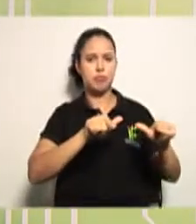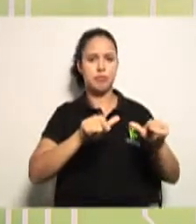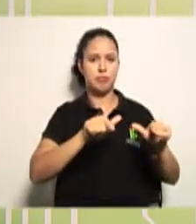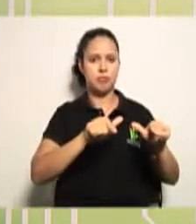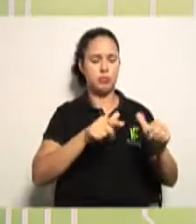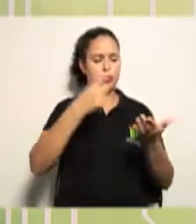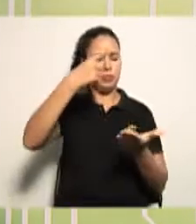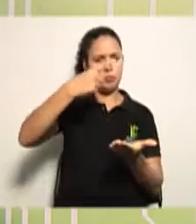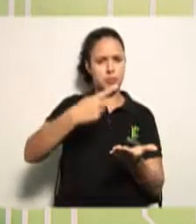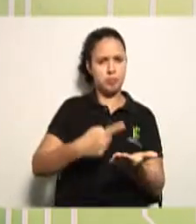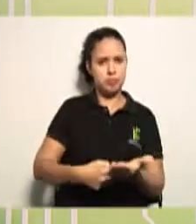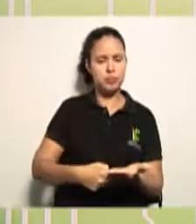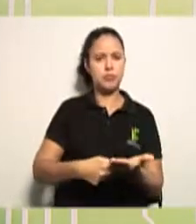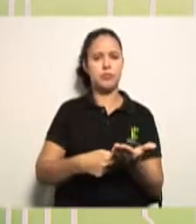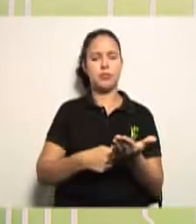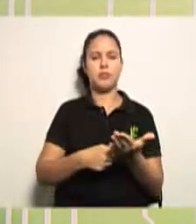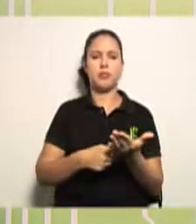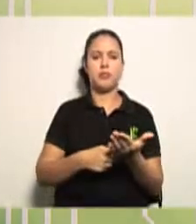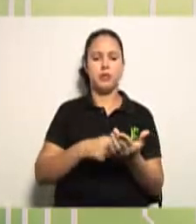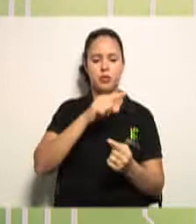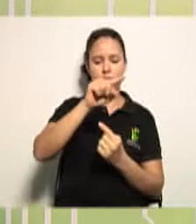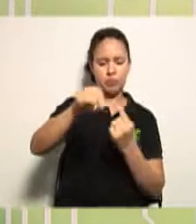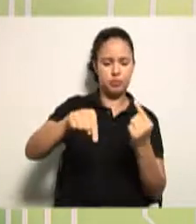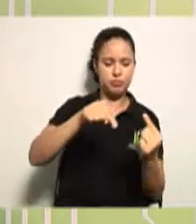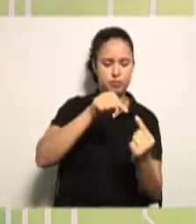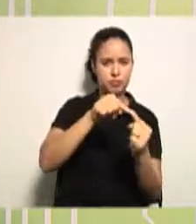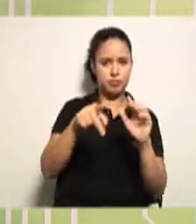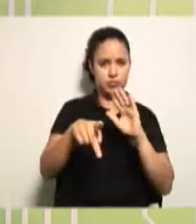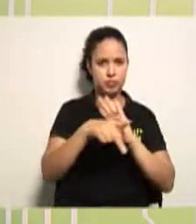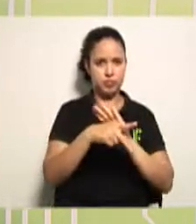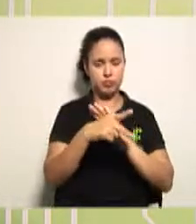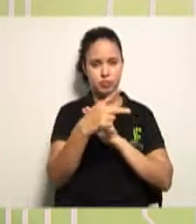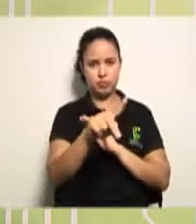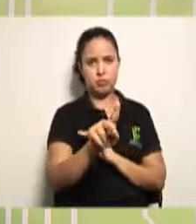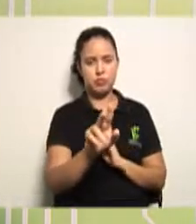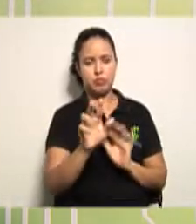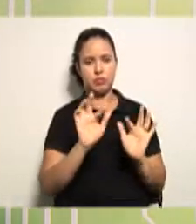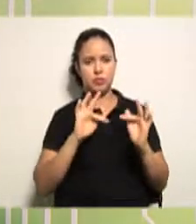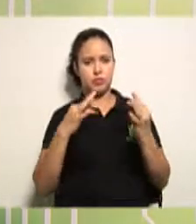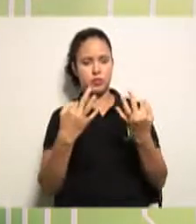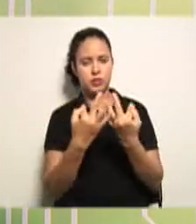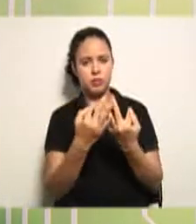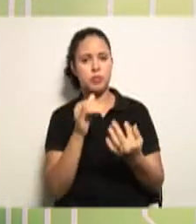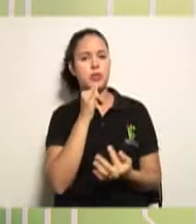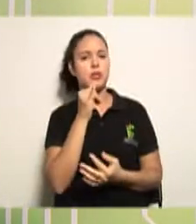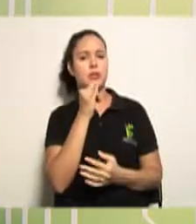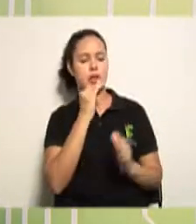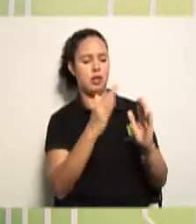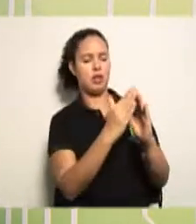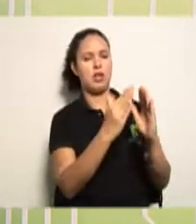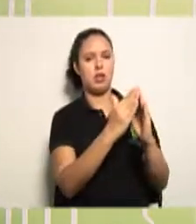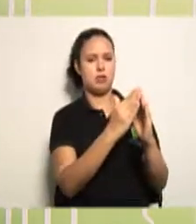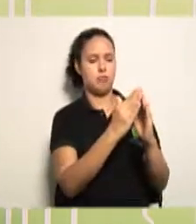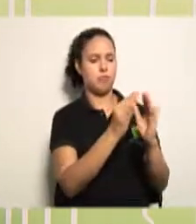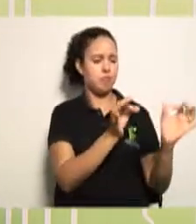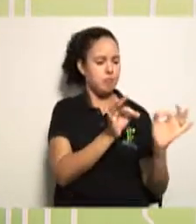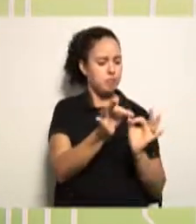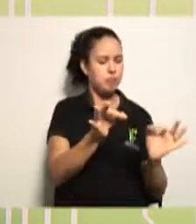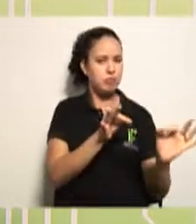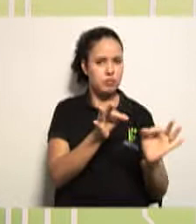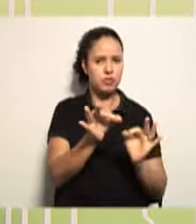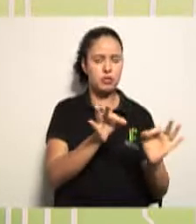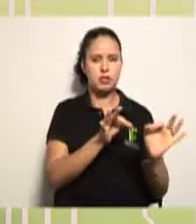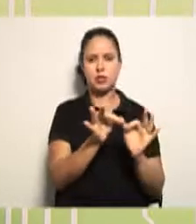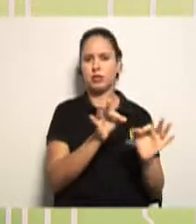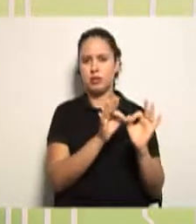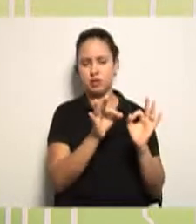alinhar essas questões aos objetivos da minha família. Por exemplo, vamos pensar, organizar a casa. Se eu for pensar só